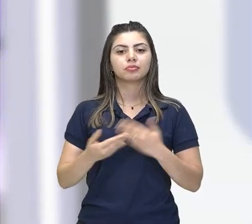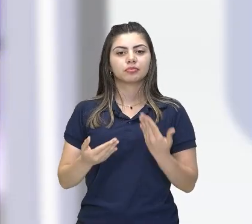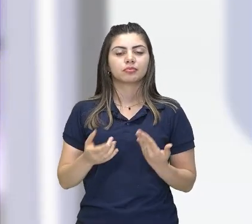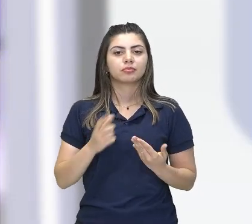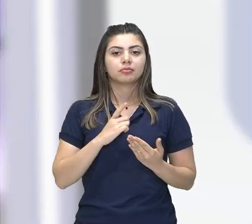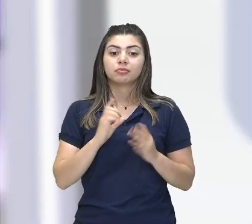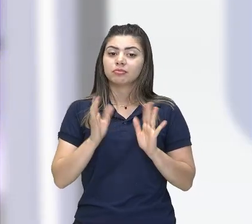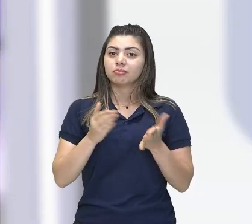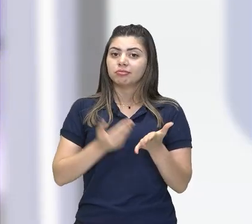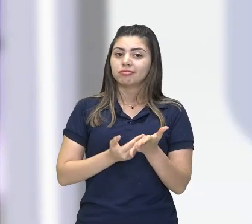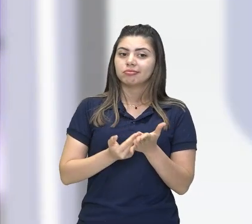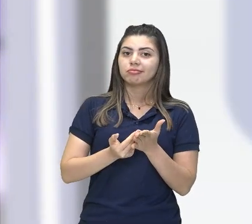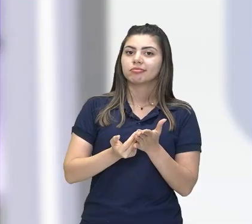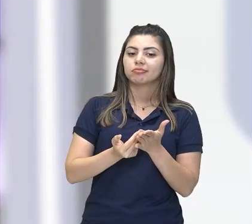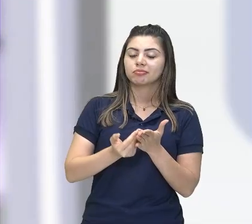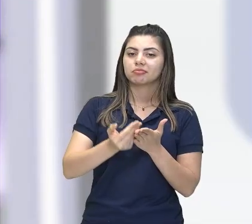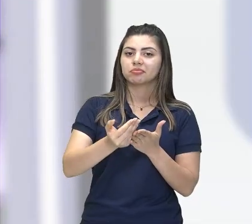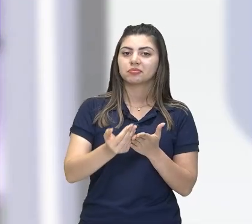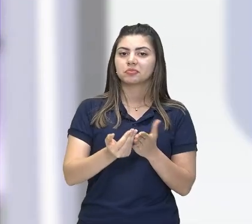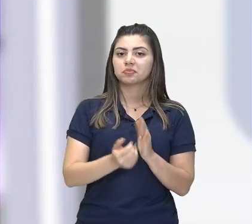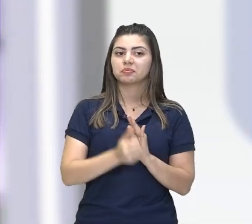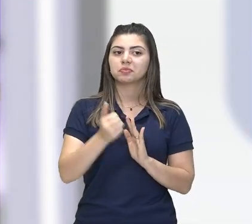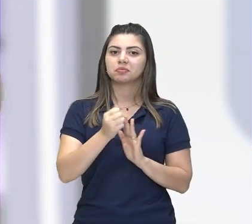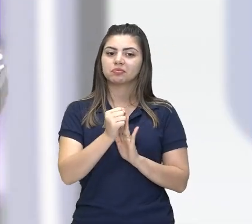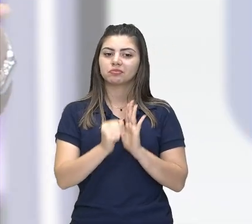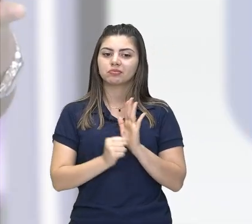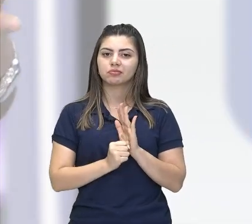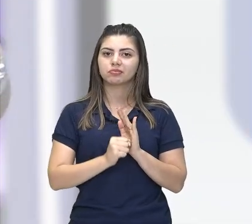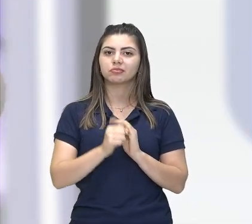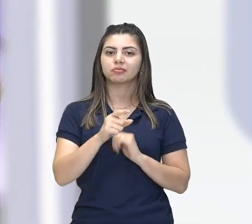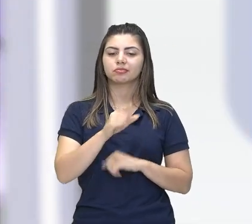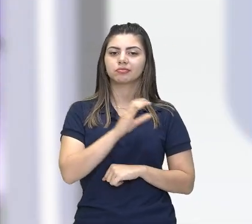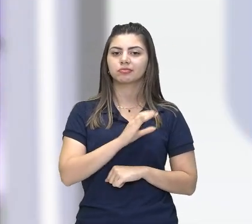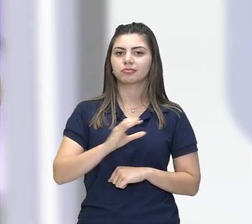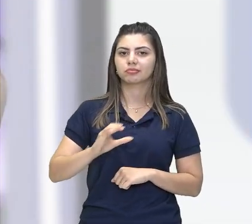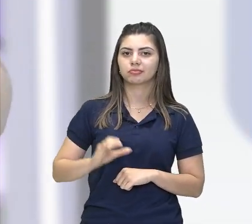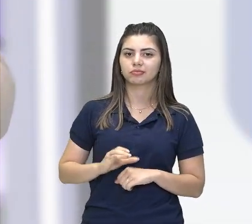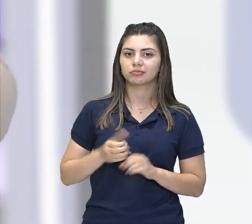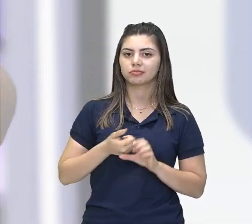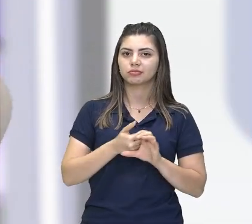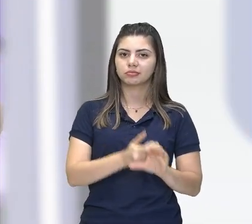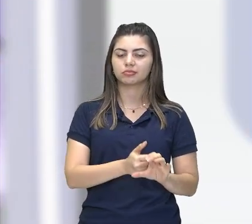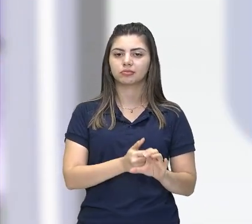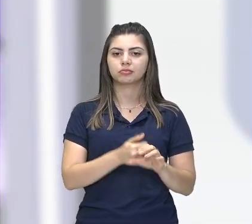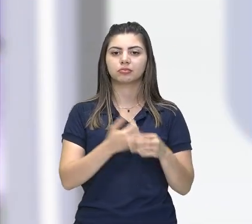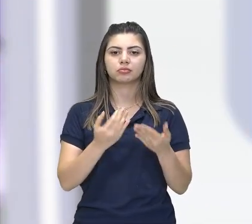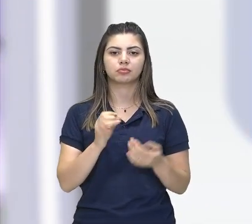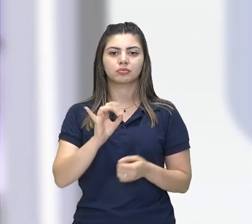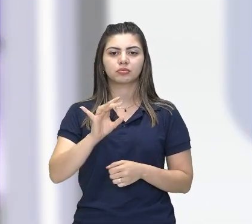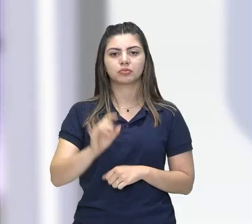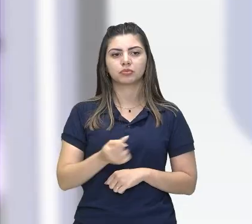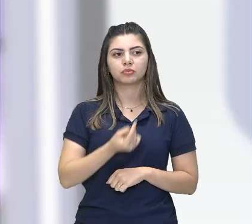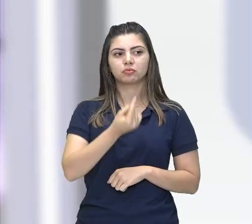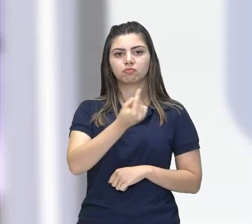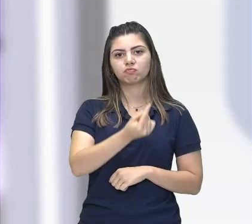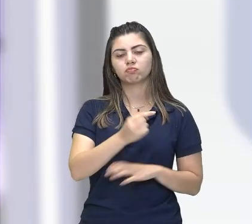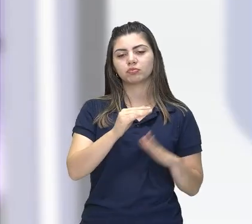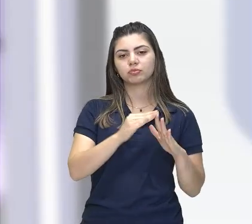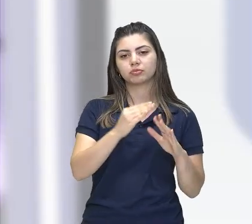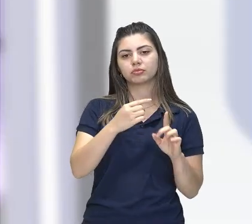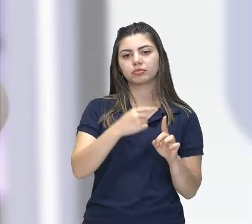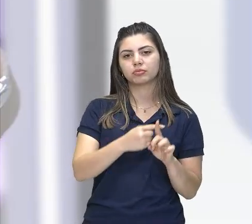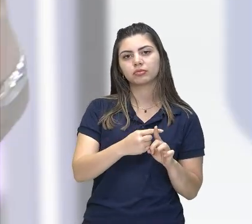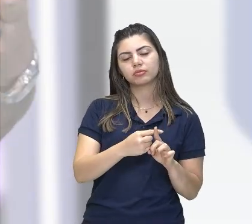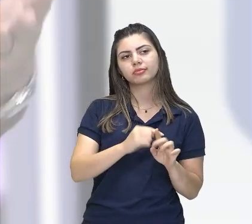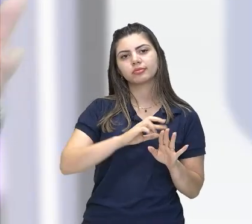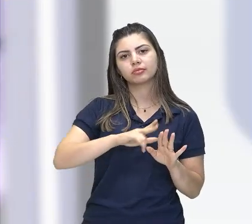primeiros séculos do cristianismo. Né? Não, esse credo ele não pertence a uma igreja em específico, mas ele é professado